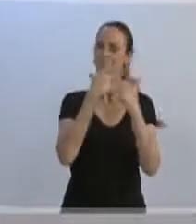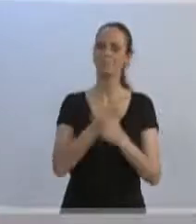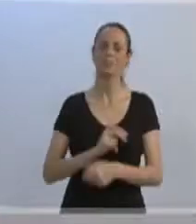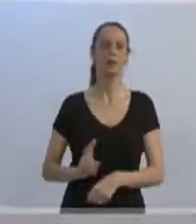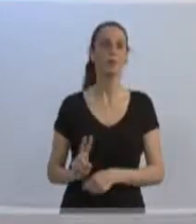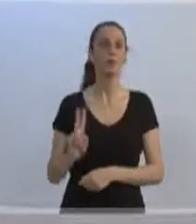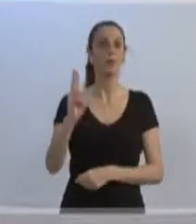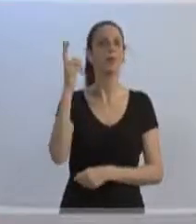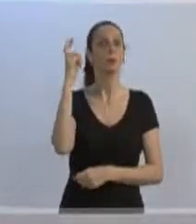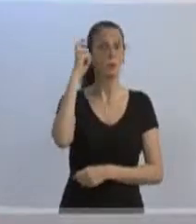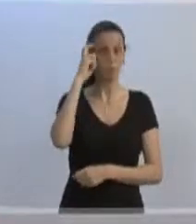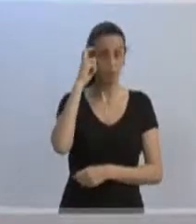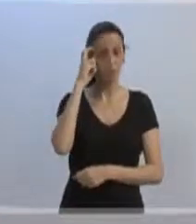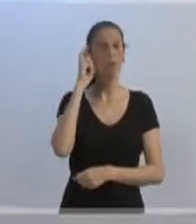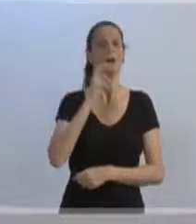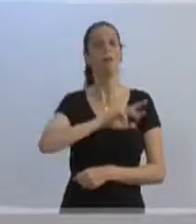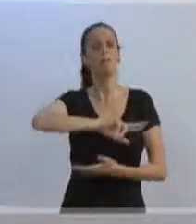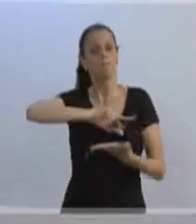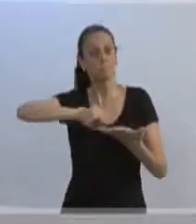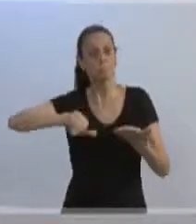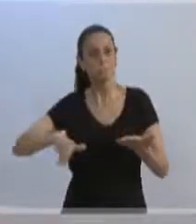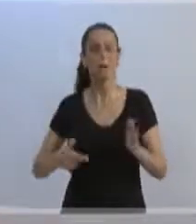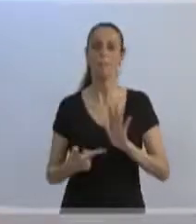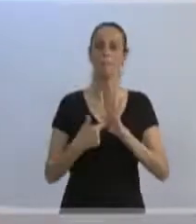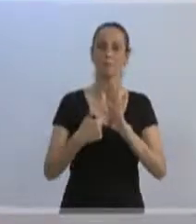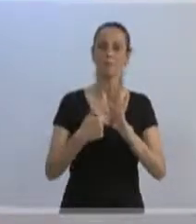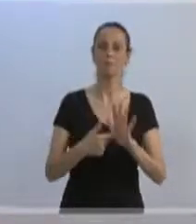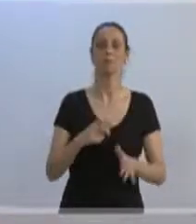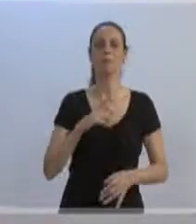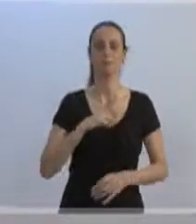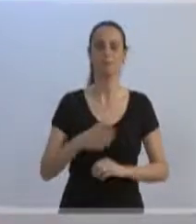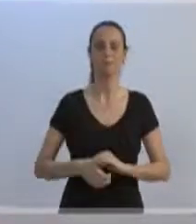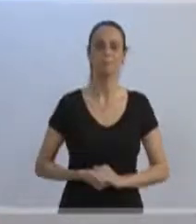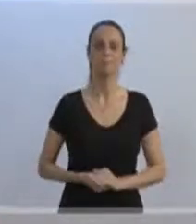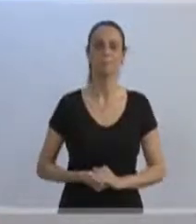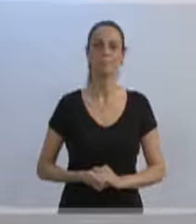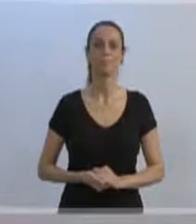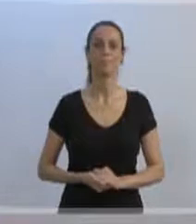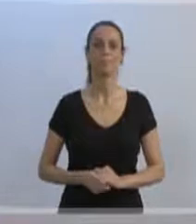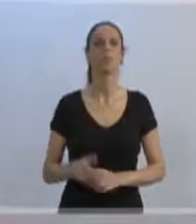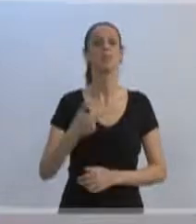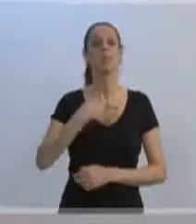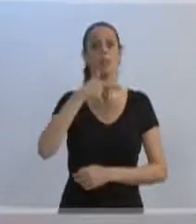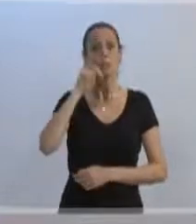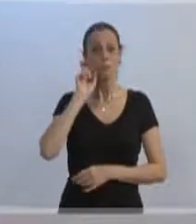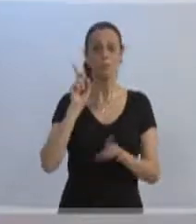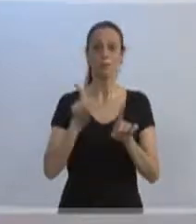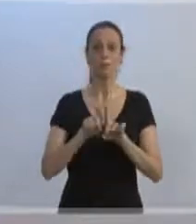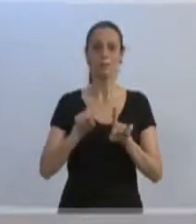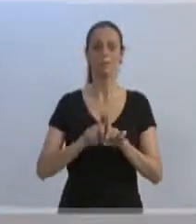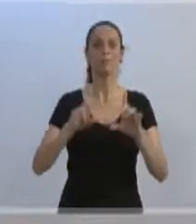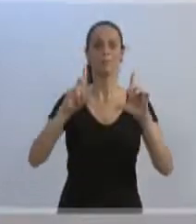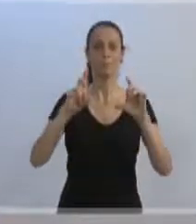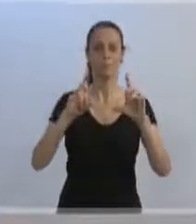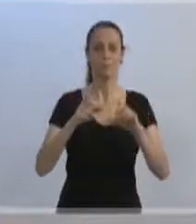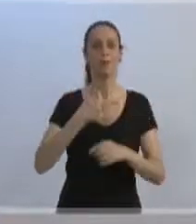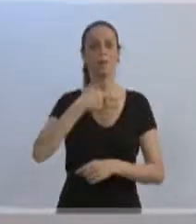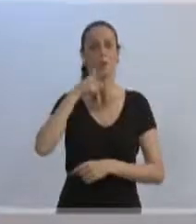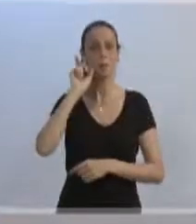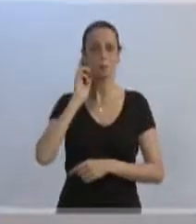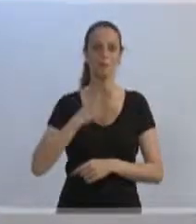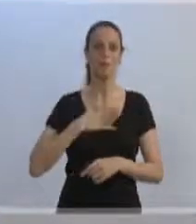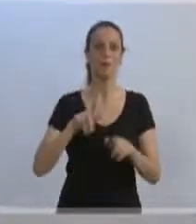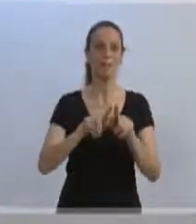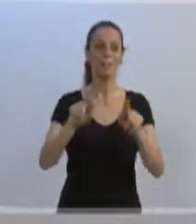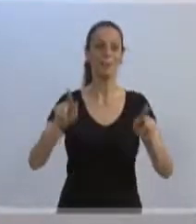valorização cultural das diversas atrações que tiveram e ontem gostaria de passar também ali é algumas imagens eu tive recebendo